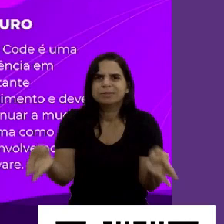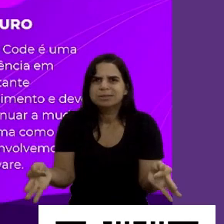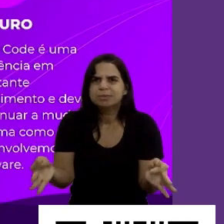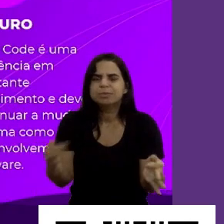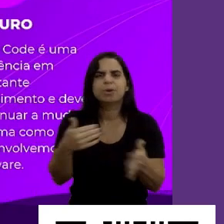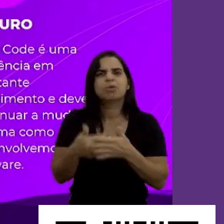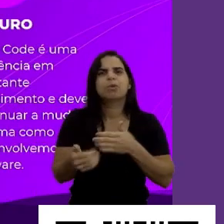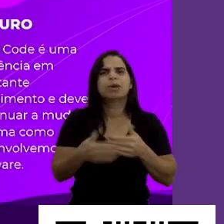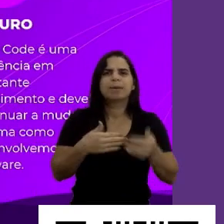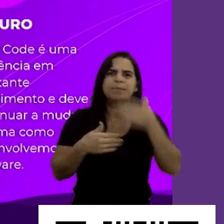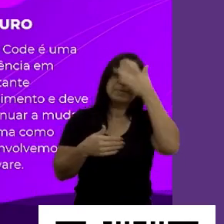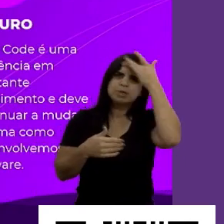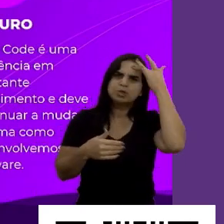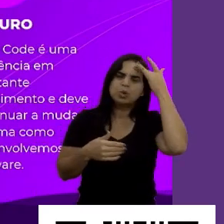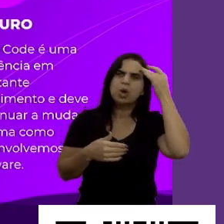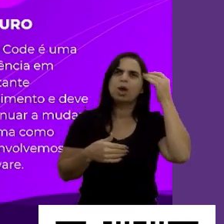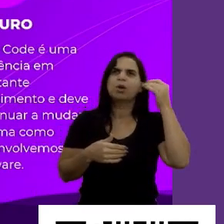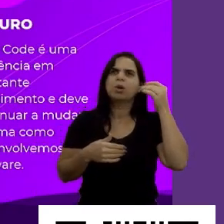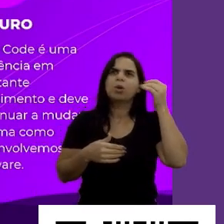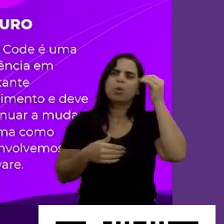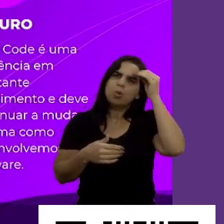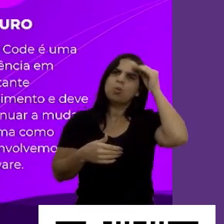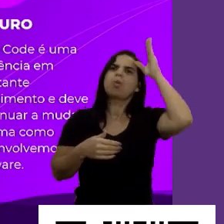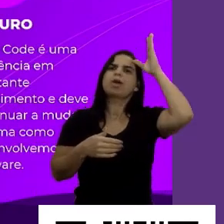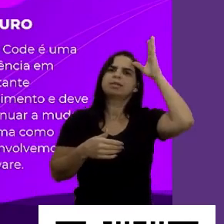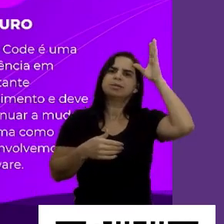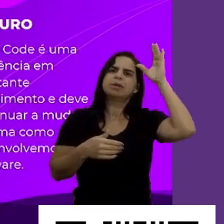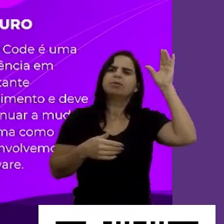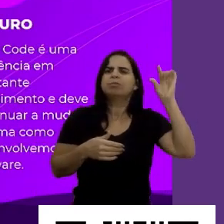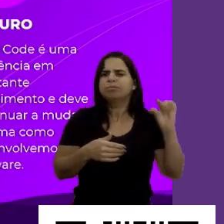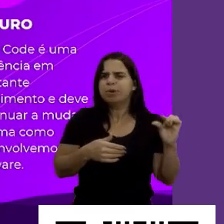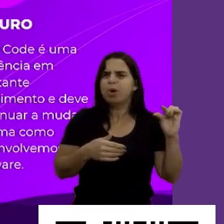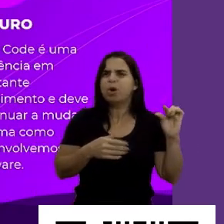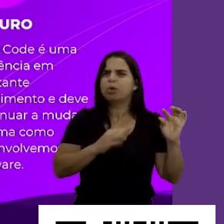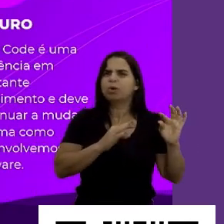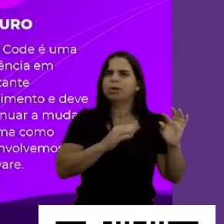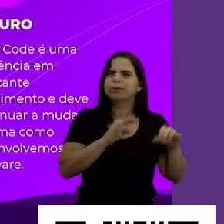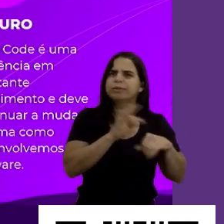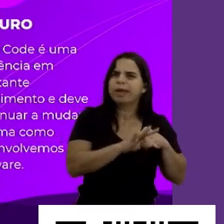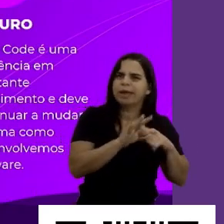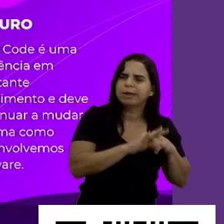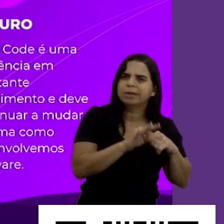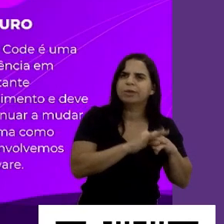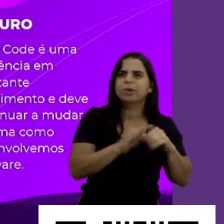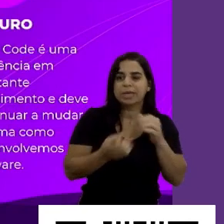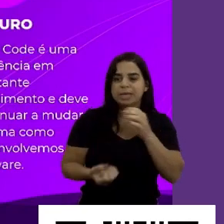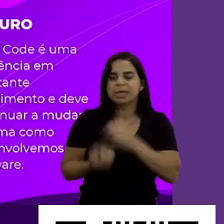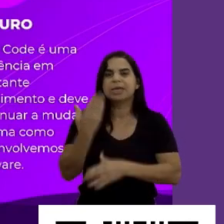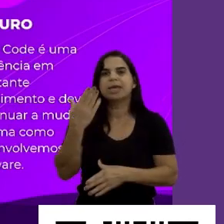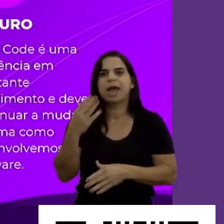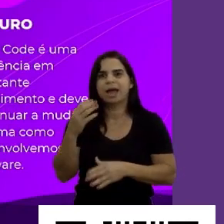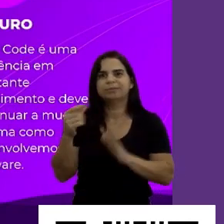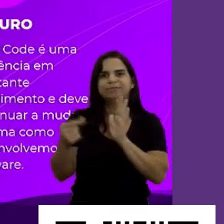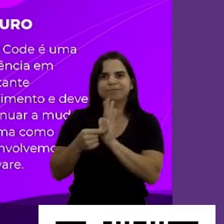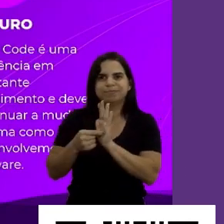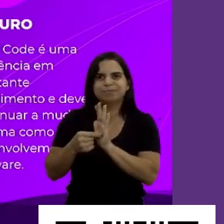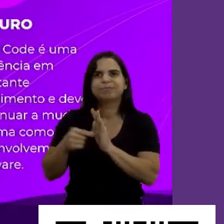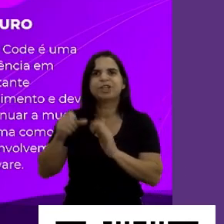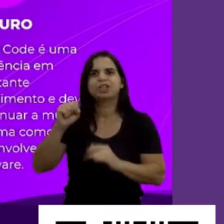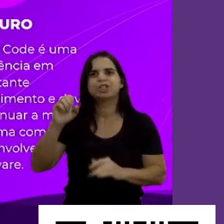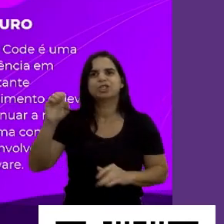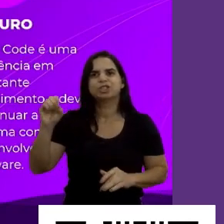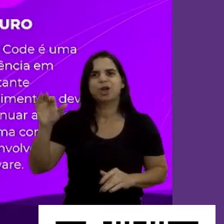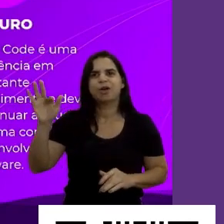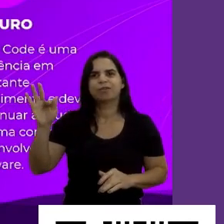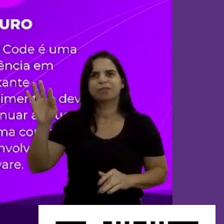com menos conhecimento técnico crie seu software seus aplicativos e afins se vocês vão notar que eu vou falar muito sobre